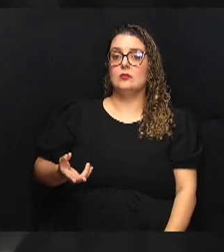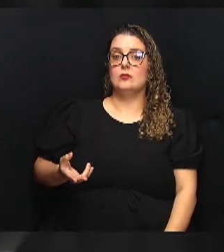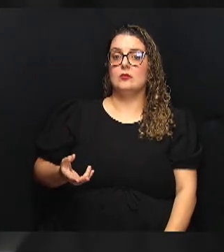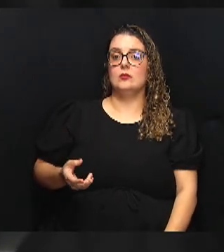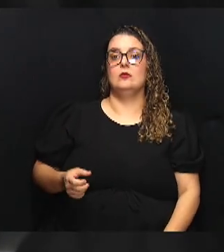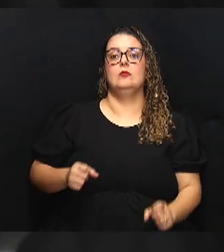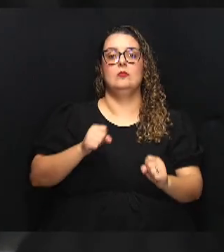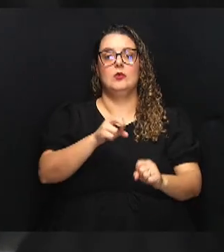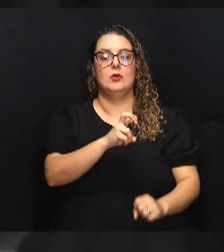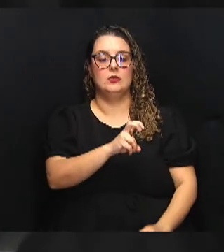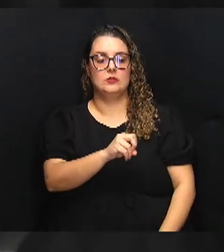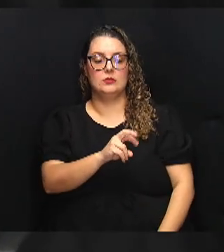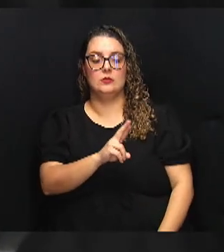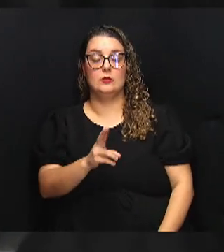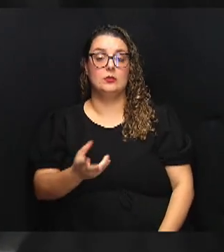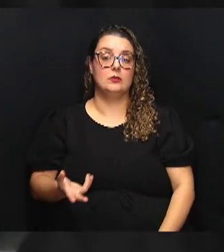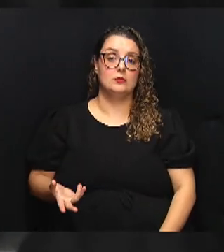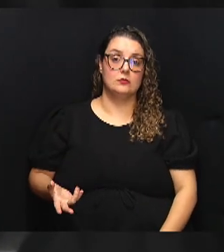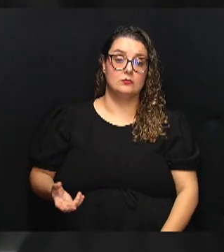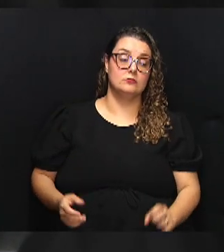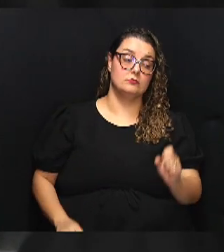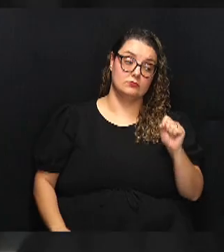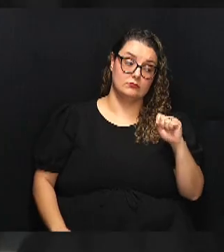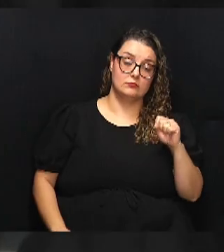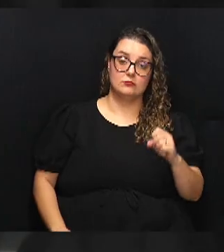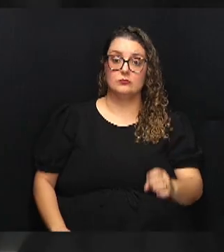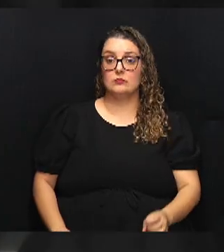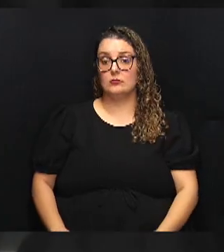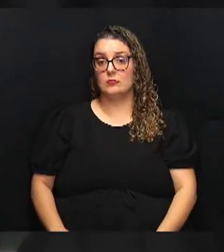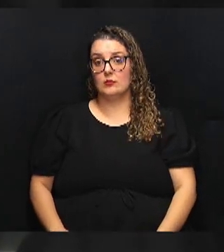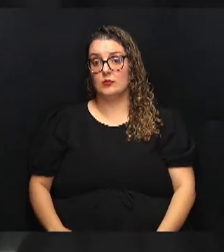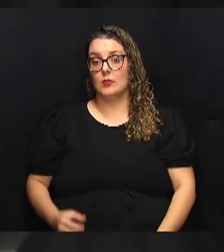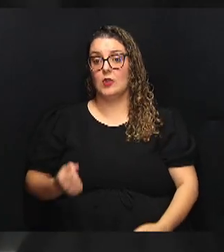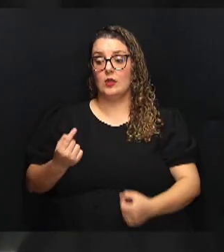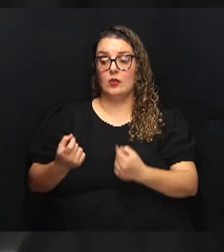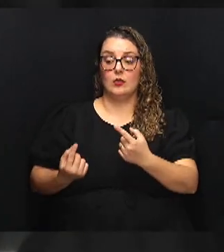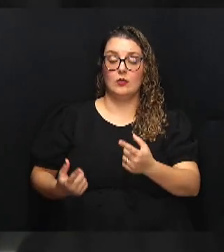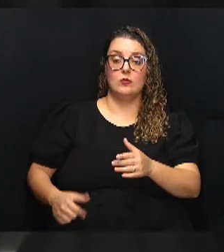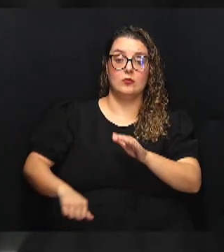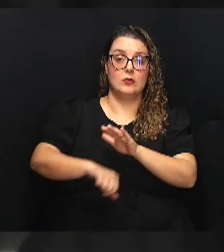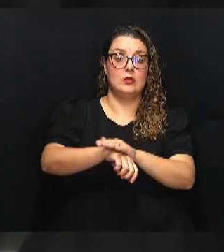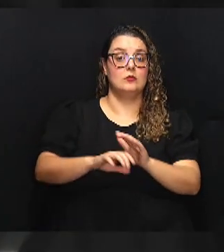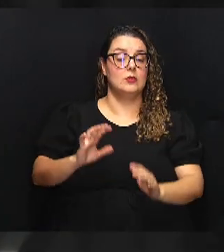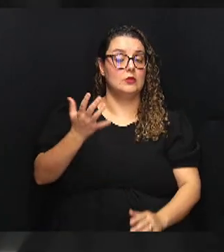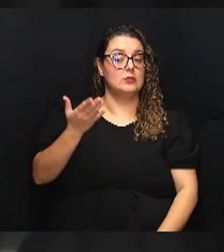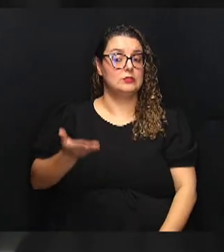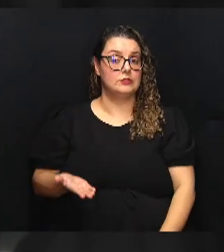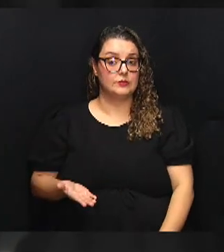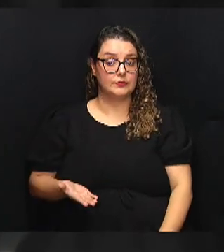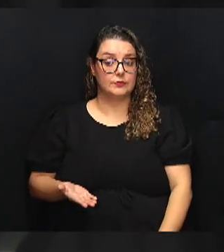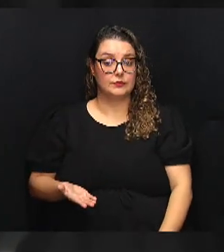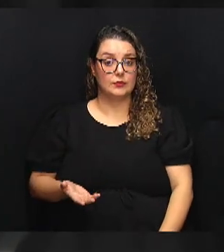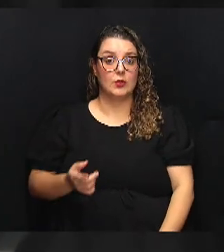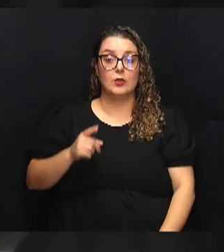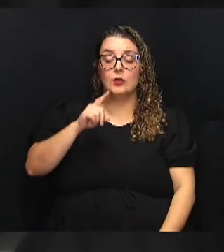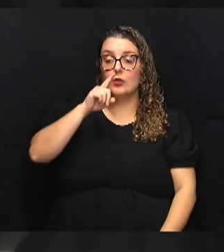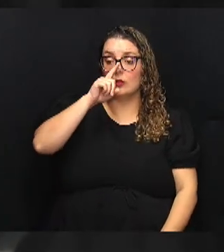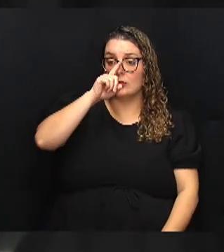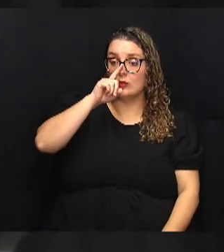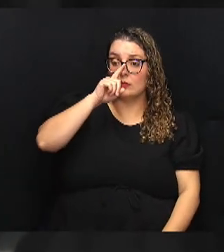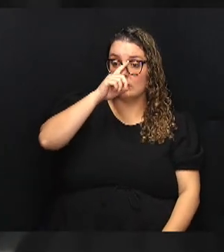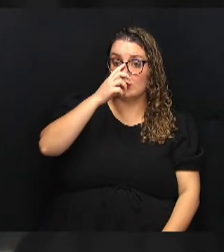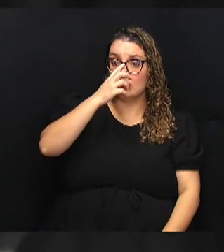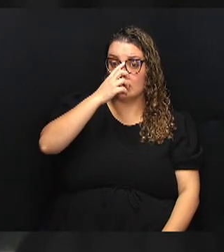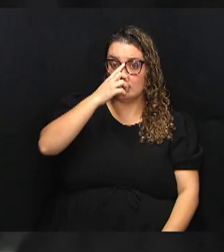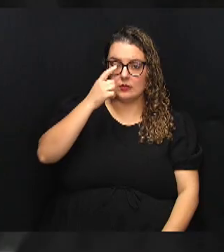custar R$50, né? Ou ela pode cometer algum ilícito. Então, o perigo, né, disso